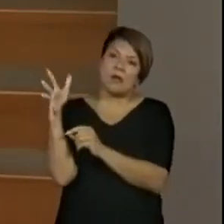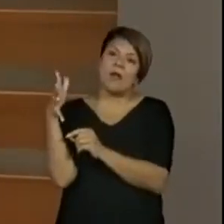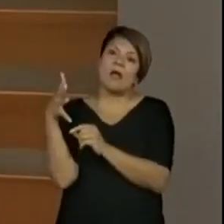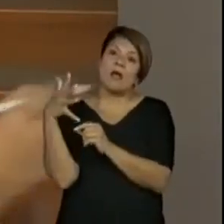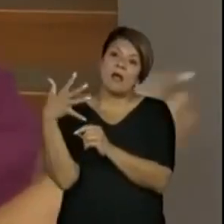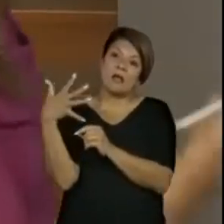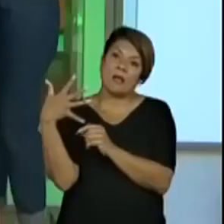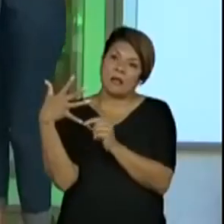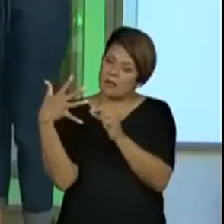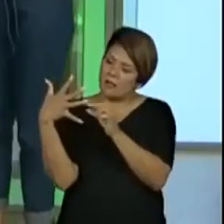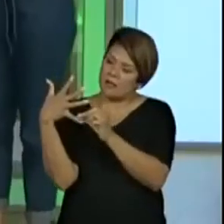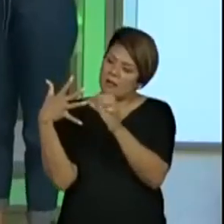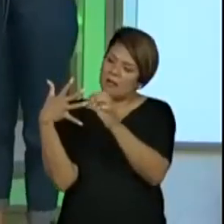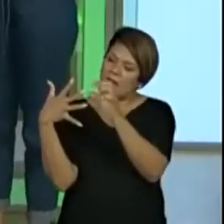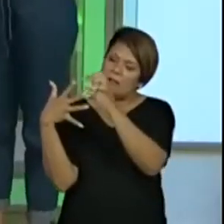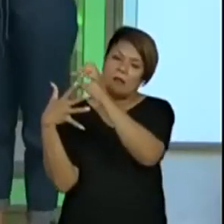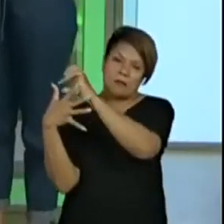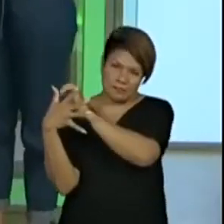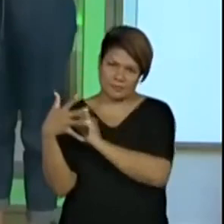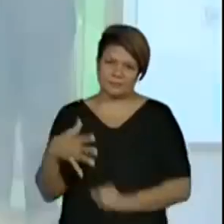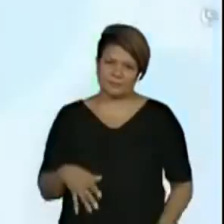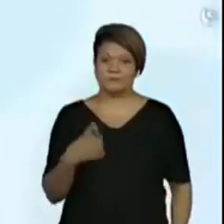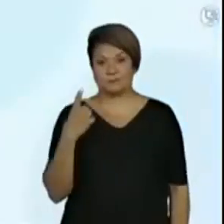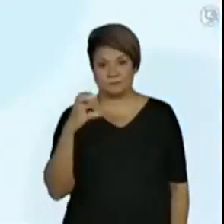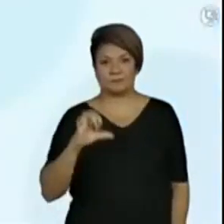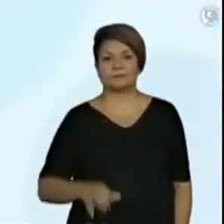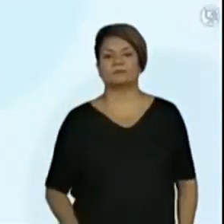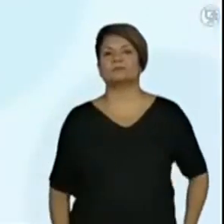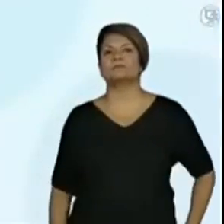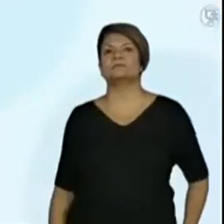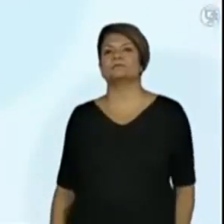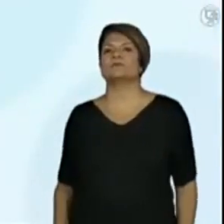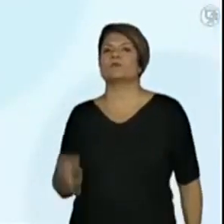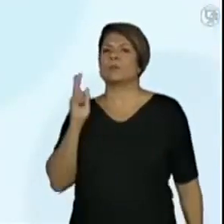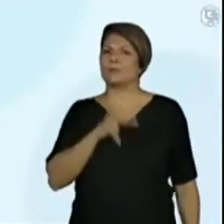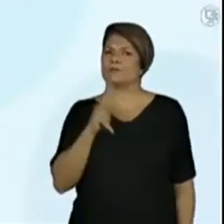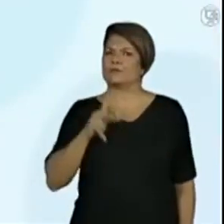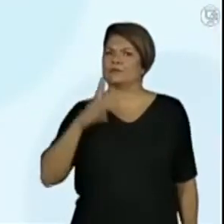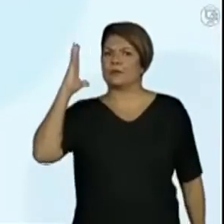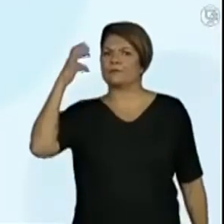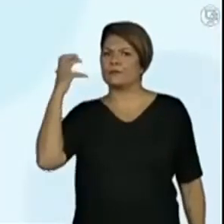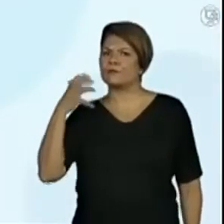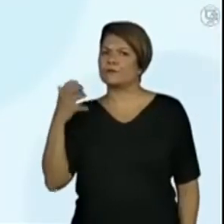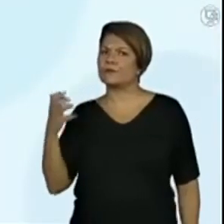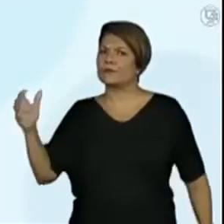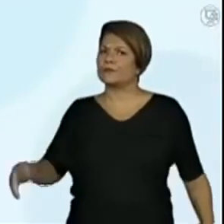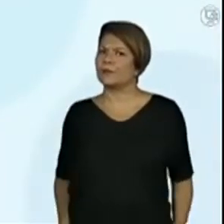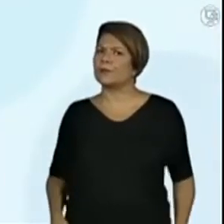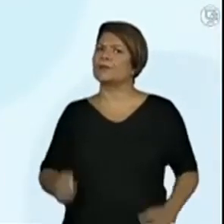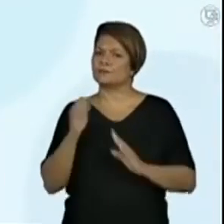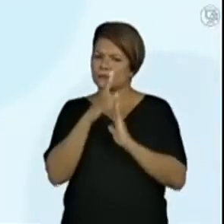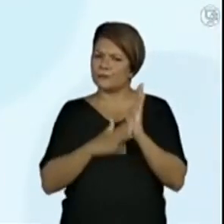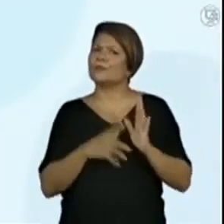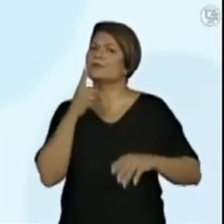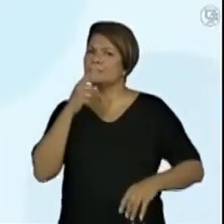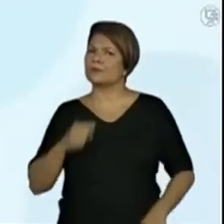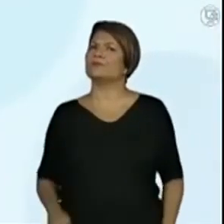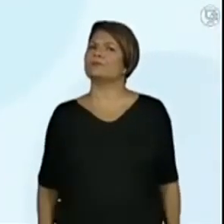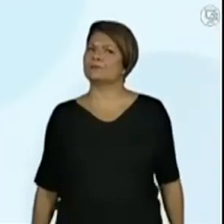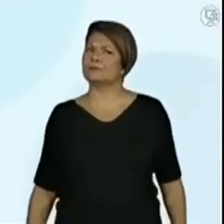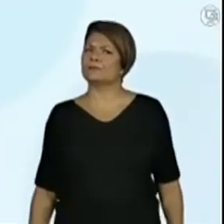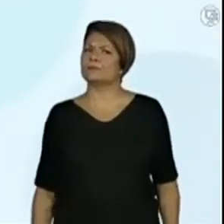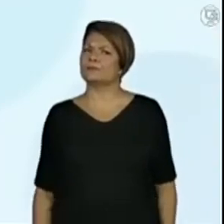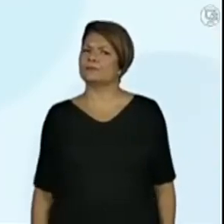Então, 19. 19. Professora Viviane, essa atividade aí, a senhora, tá